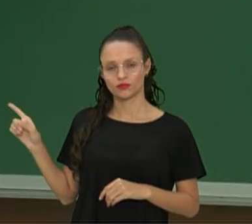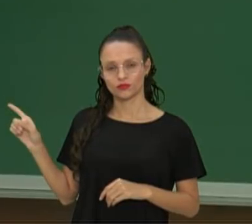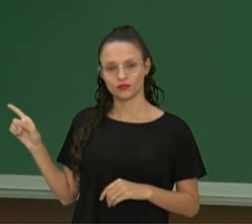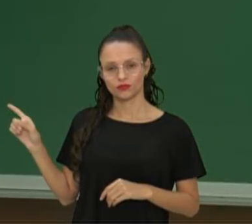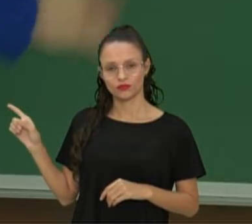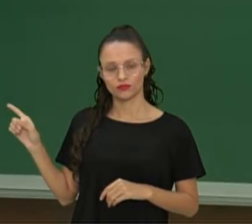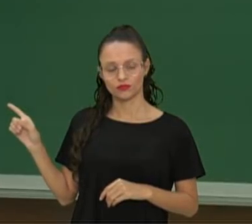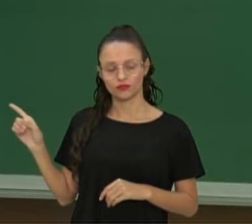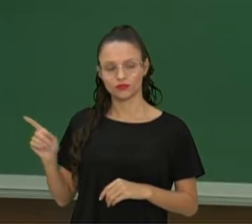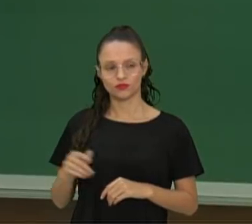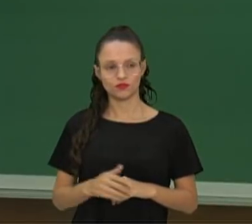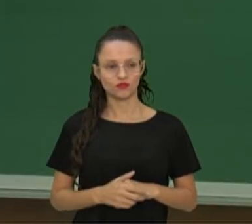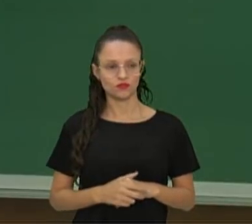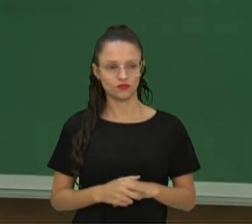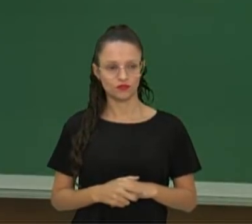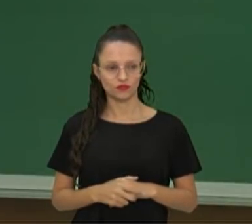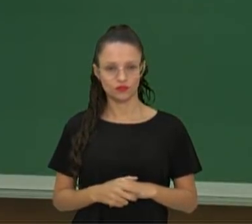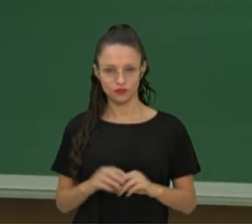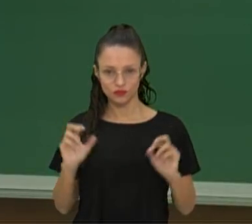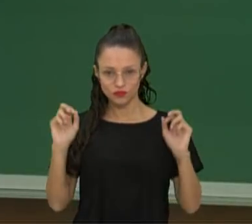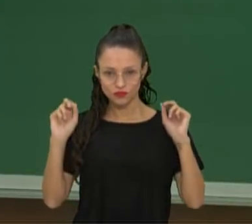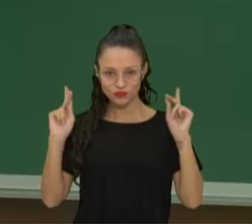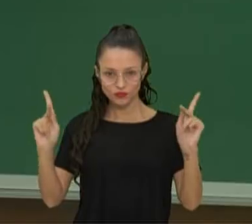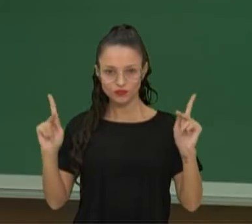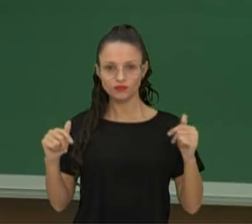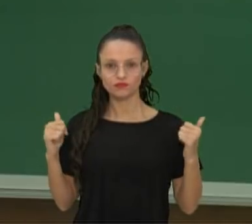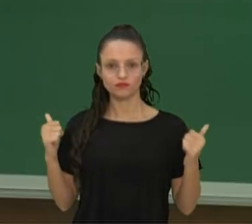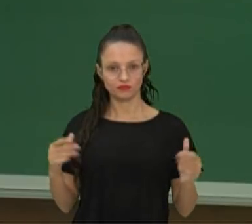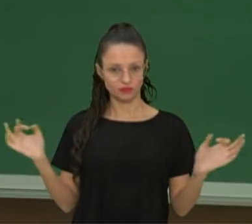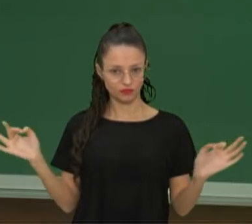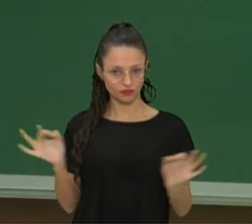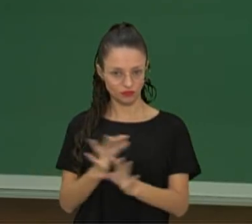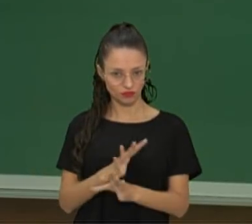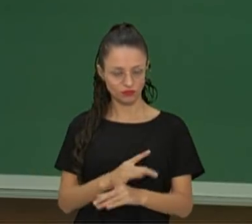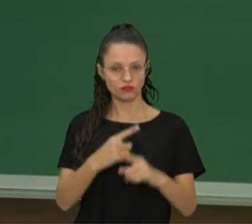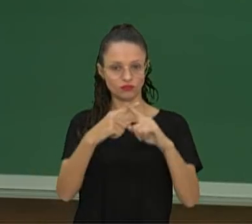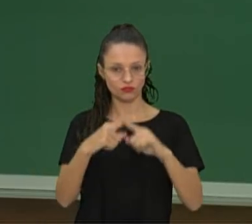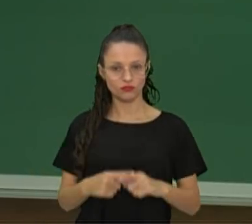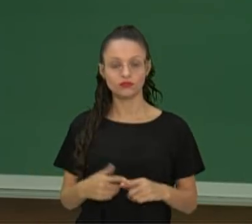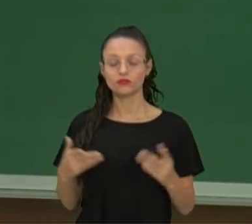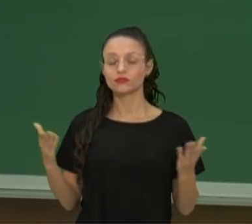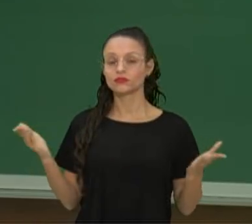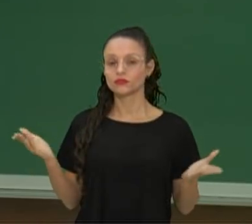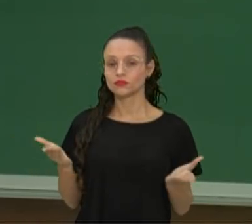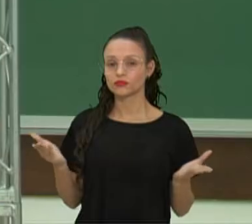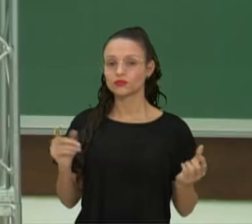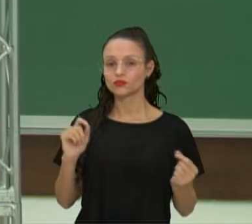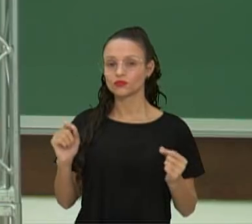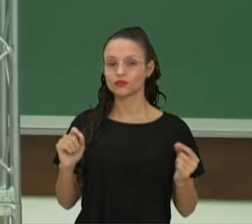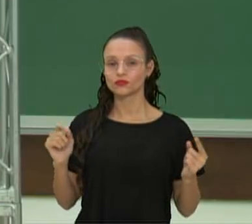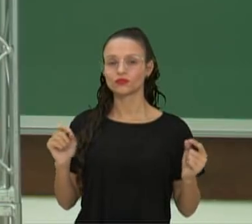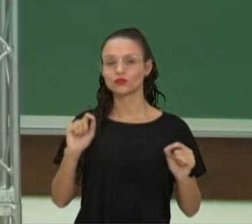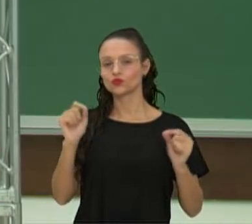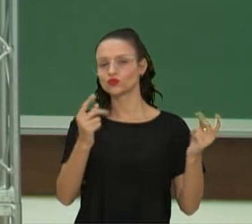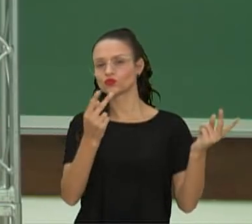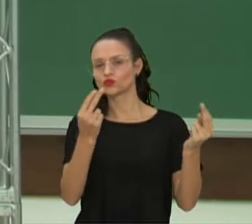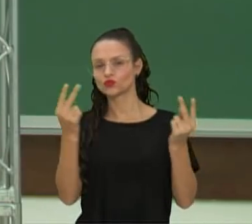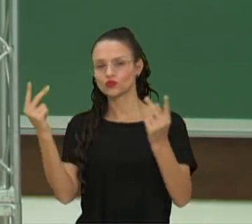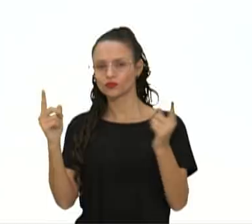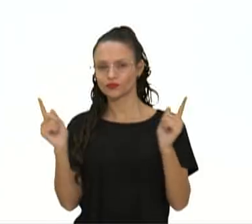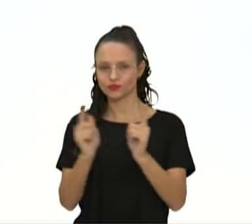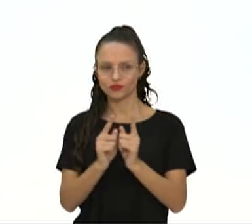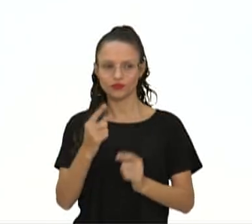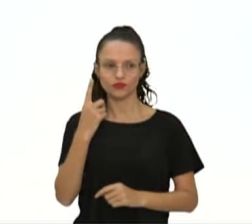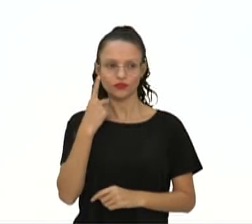1 vezes 1 é 1. Ok? Pronto, terminamos a multiplicação. O que nos resta fazer? Reduzir os termos semelhantes. Vamos